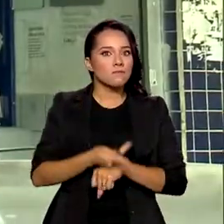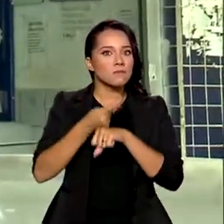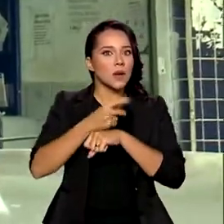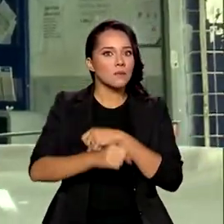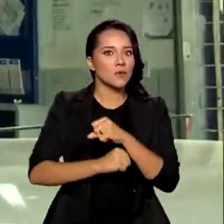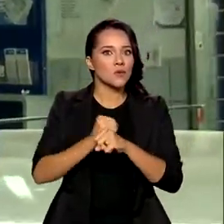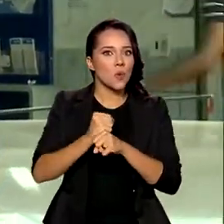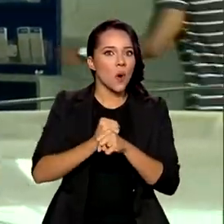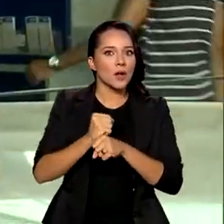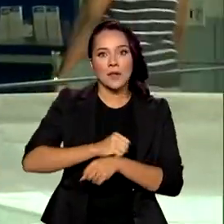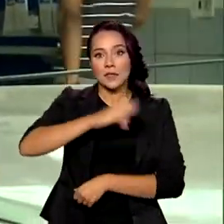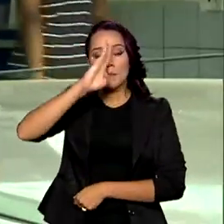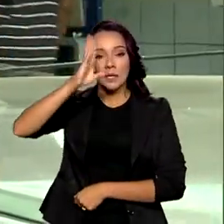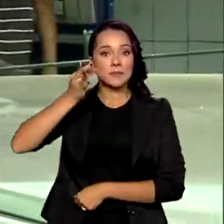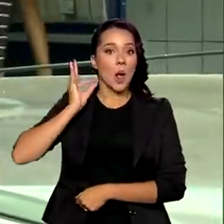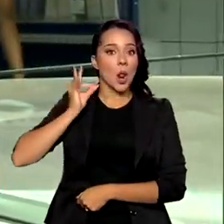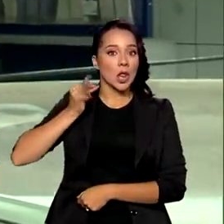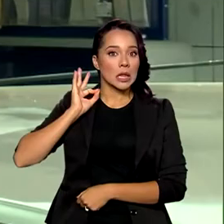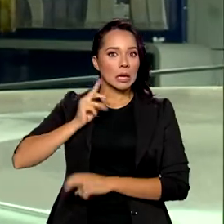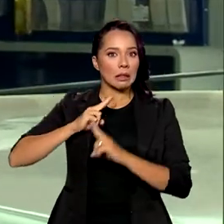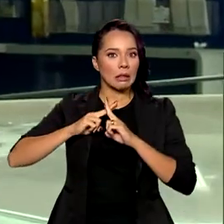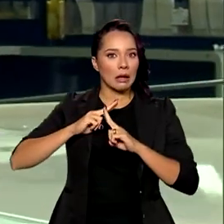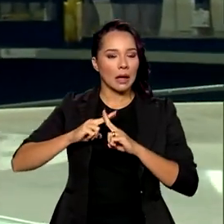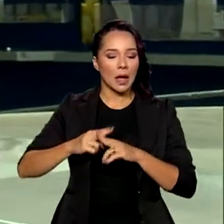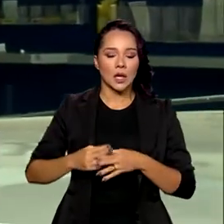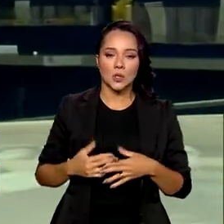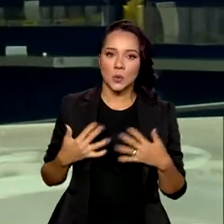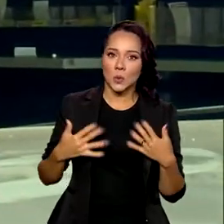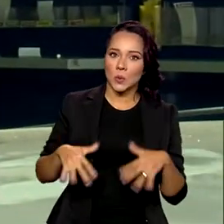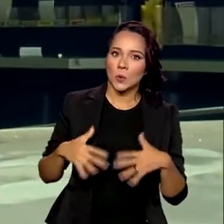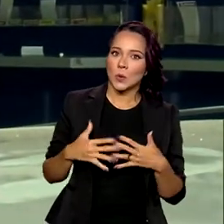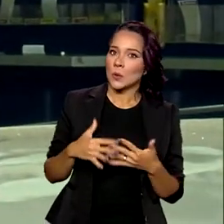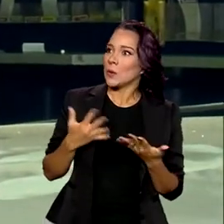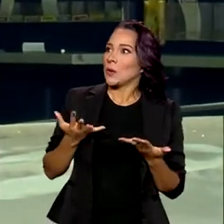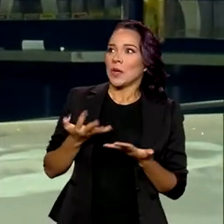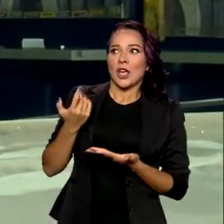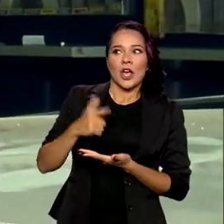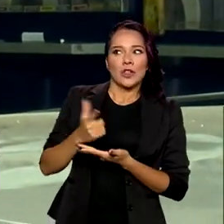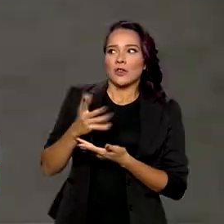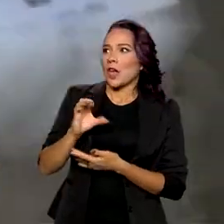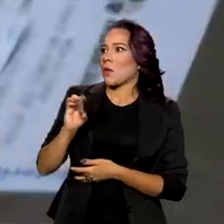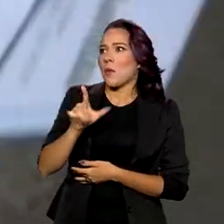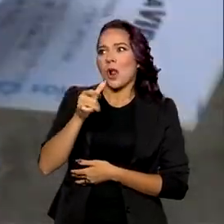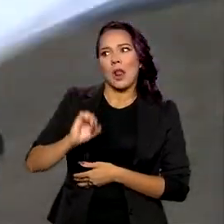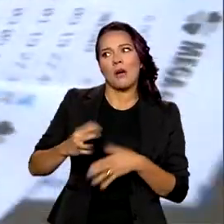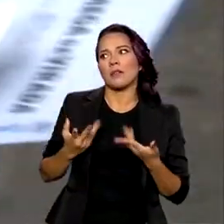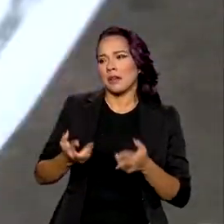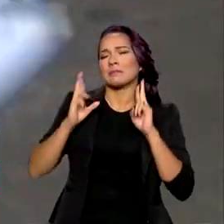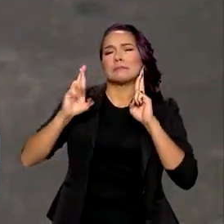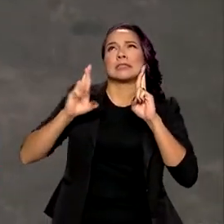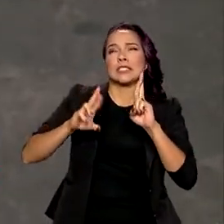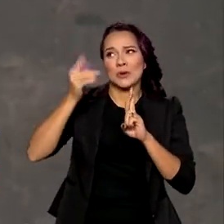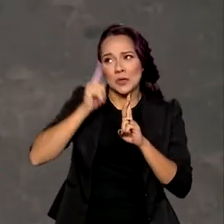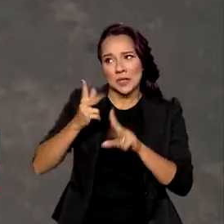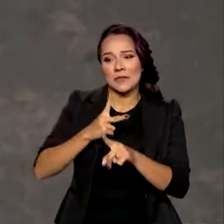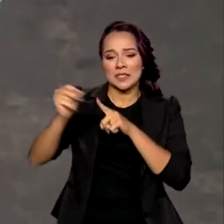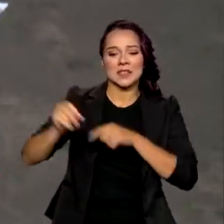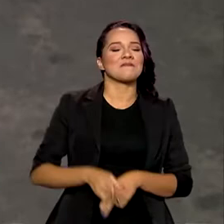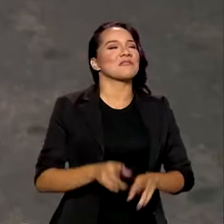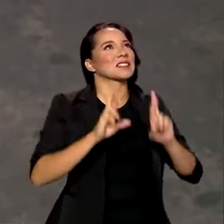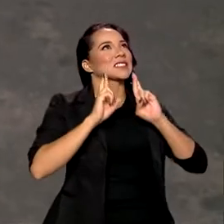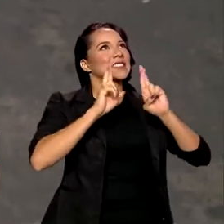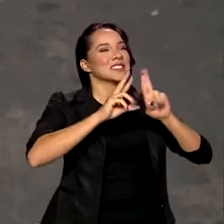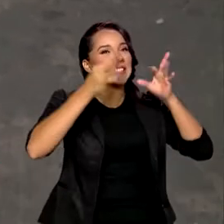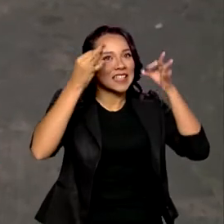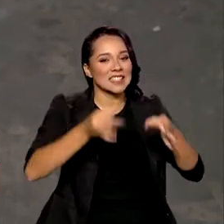do ano da principal loteria da Caixa Econômica Federal. Eu não aguento mais entrar em bolão, Miguelzinho. Tomara que dessa vez a gente ganhe. E vai dar certo, sim.